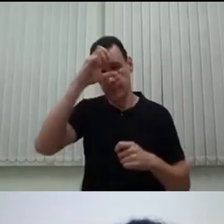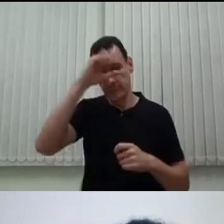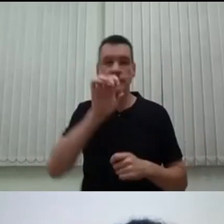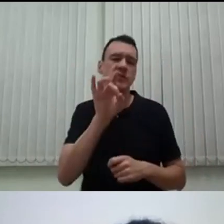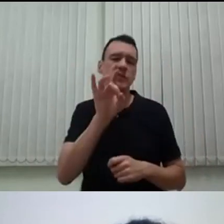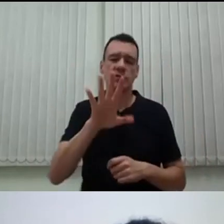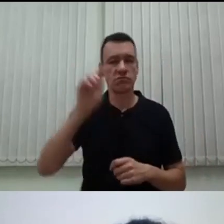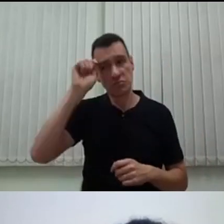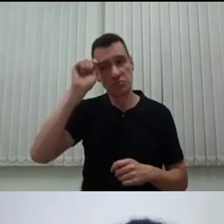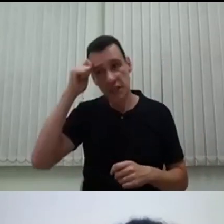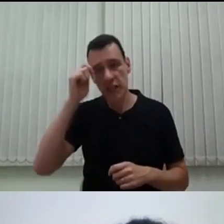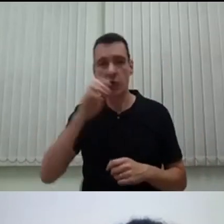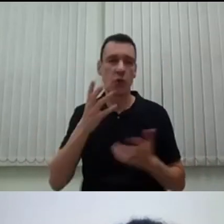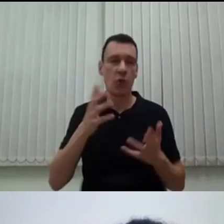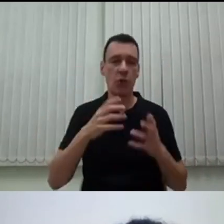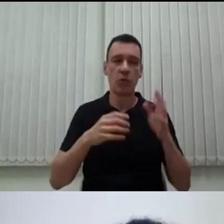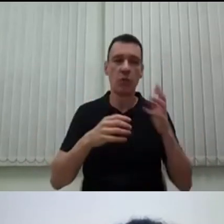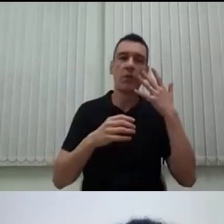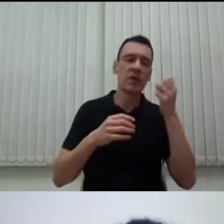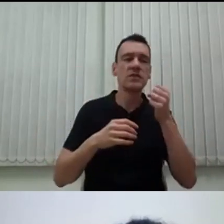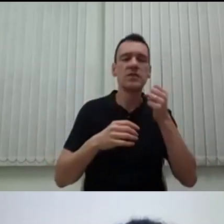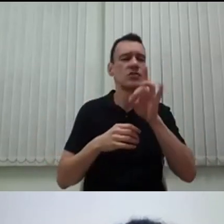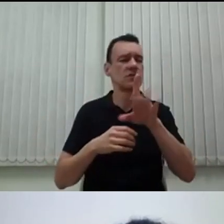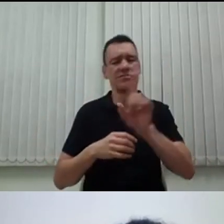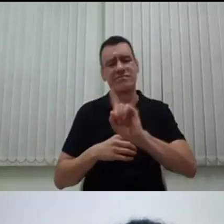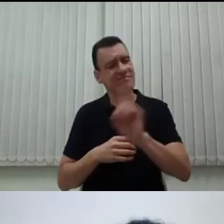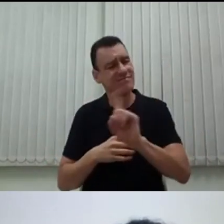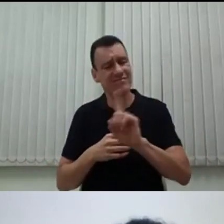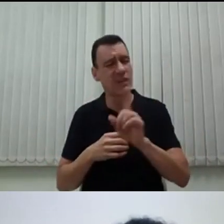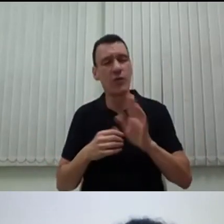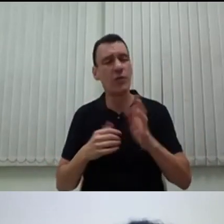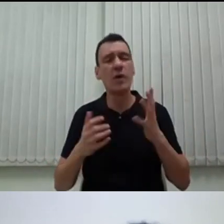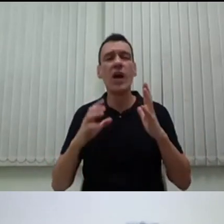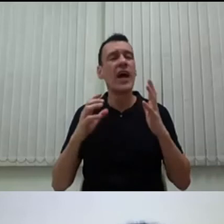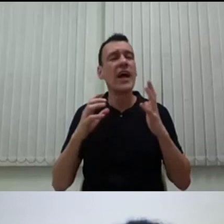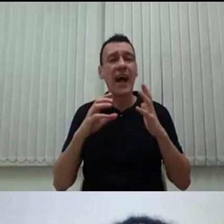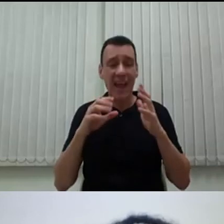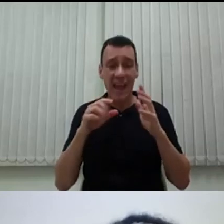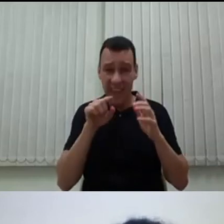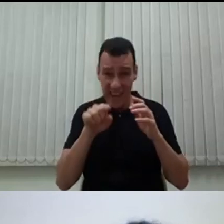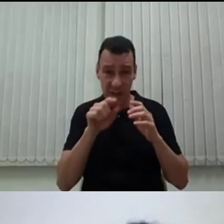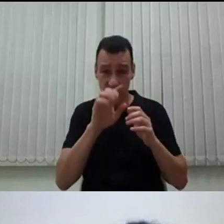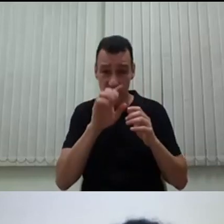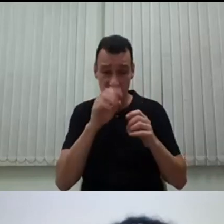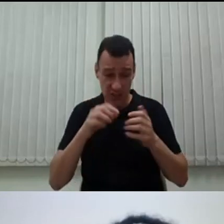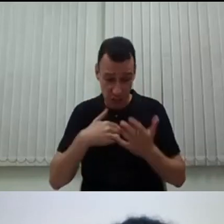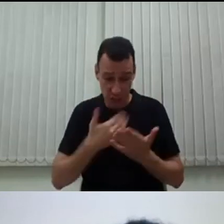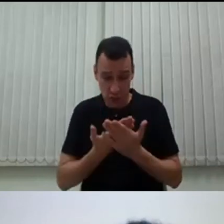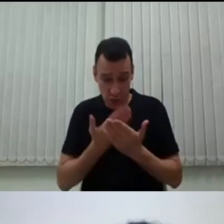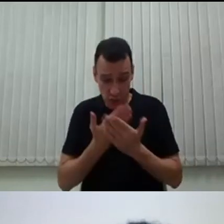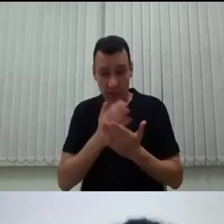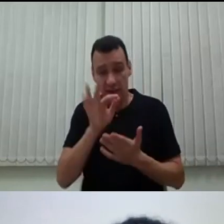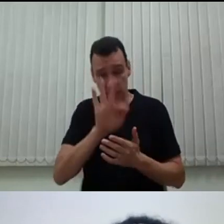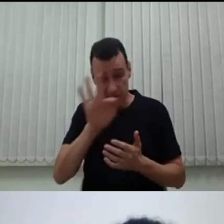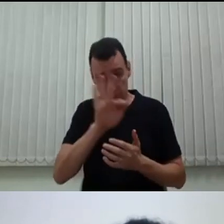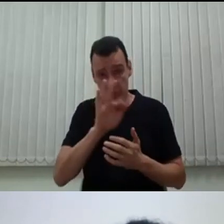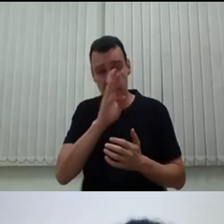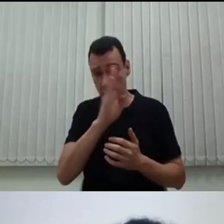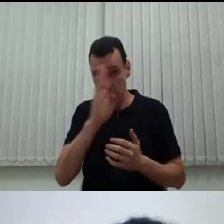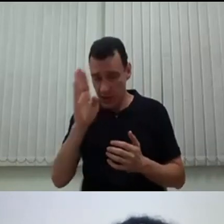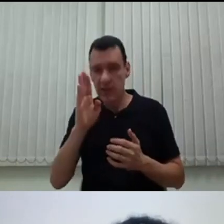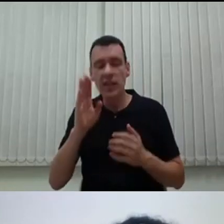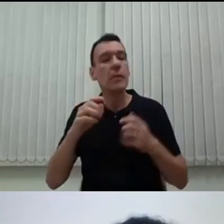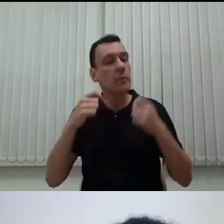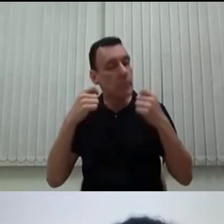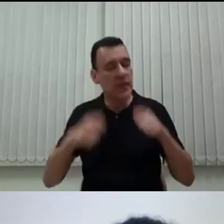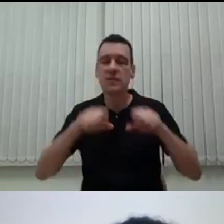negros, que esteja presente, essas questões estejam presentes, né? Esses nomes, os